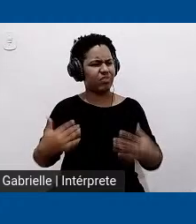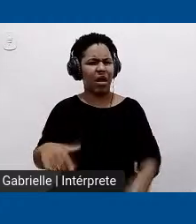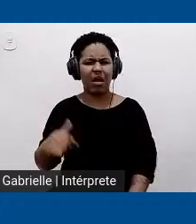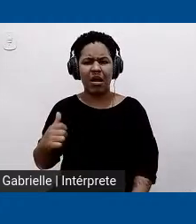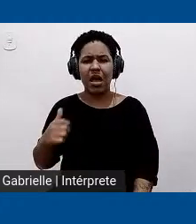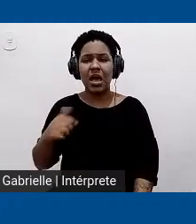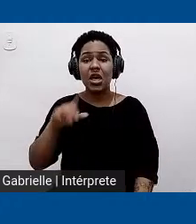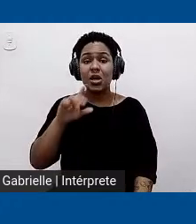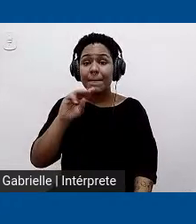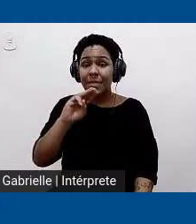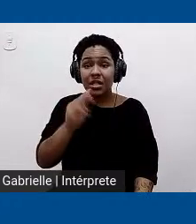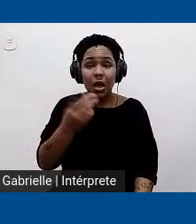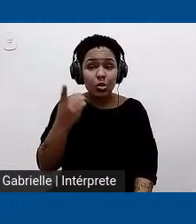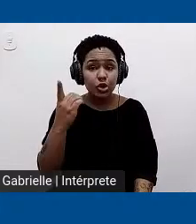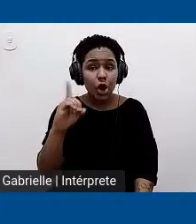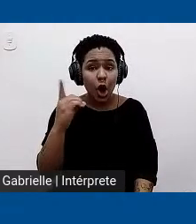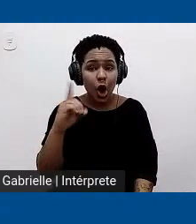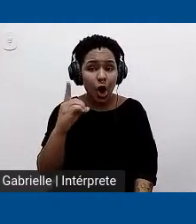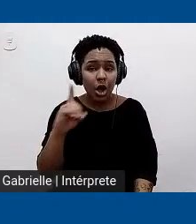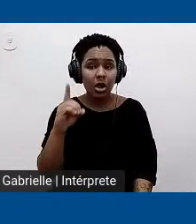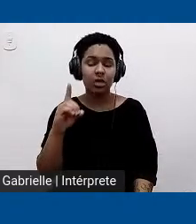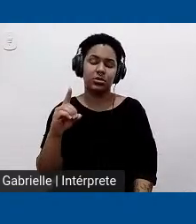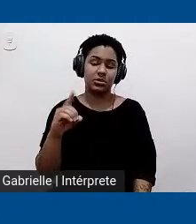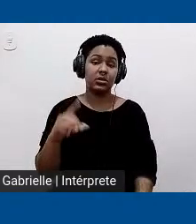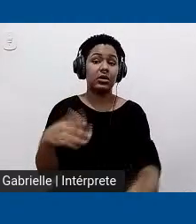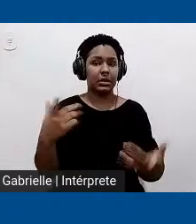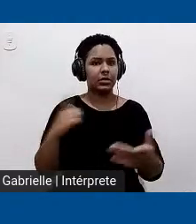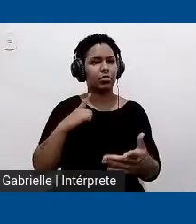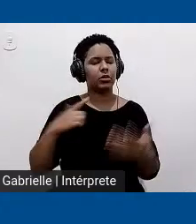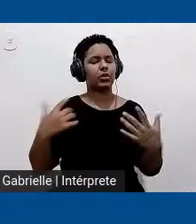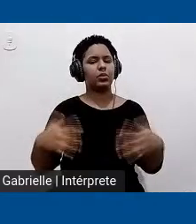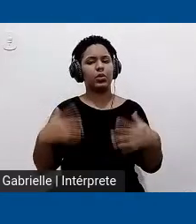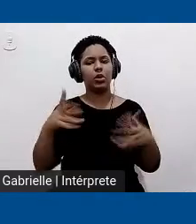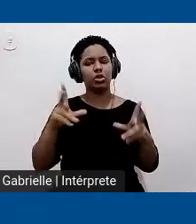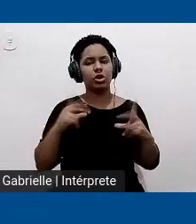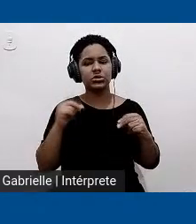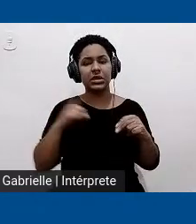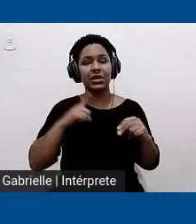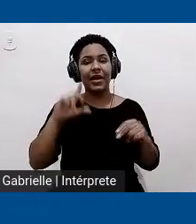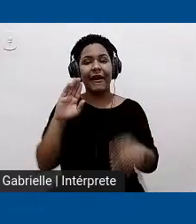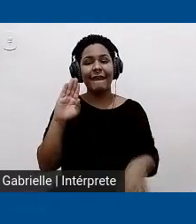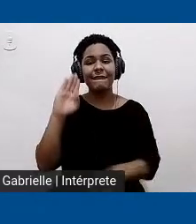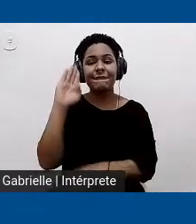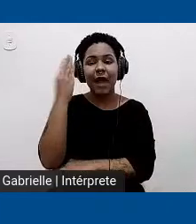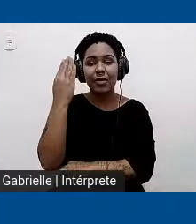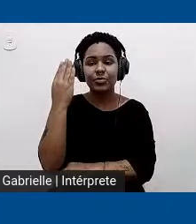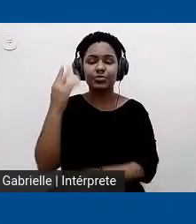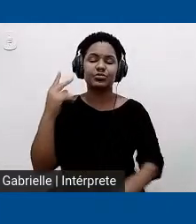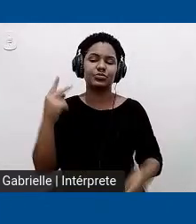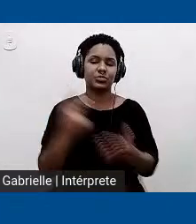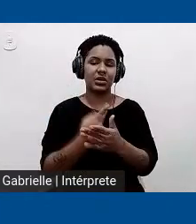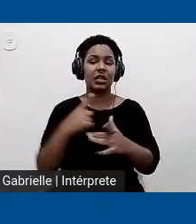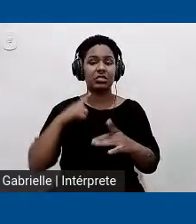acontece? Surge também a questão da falsificação. Da